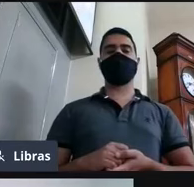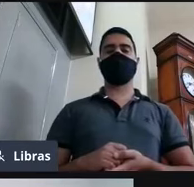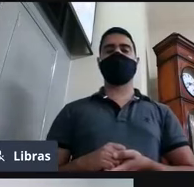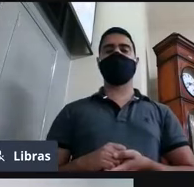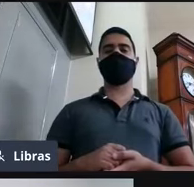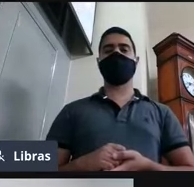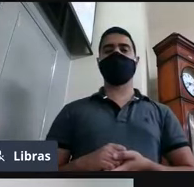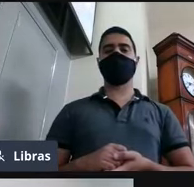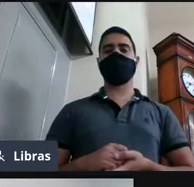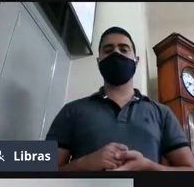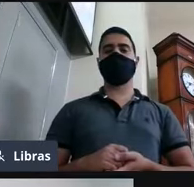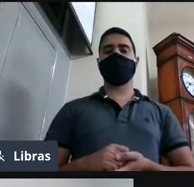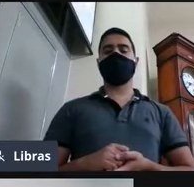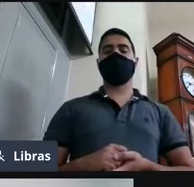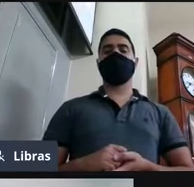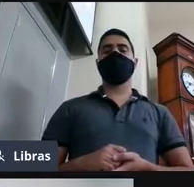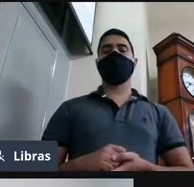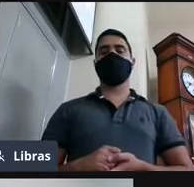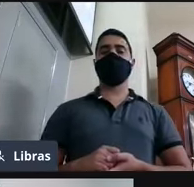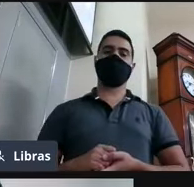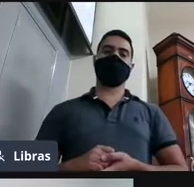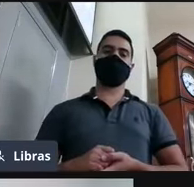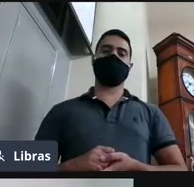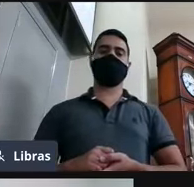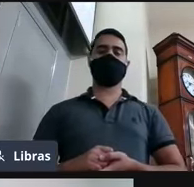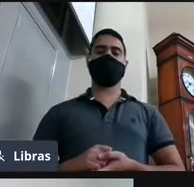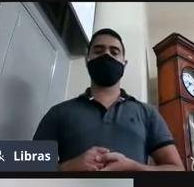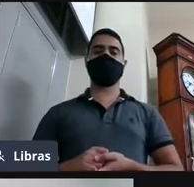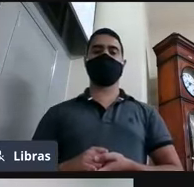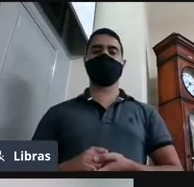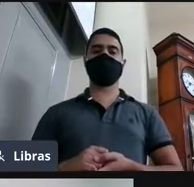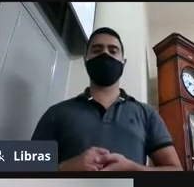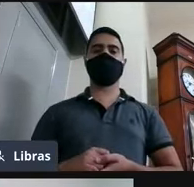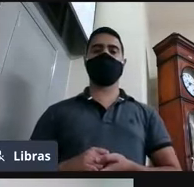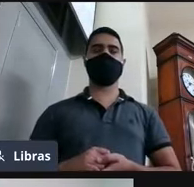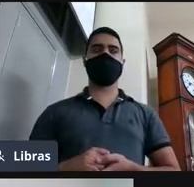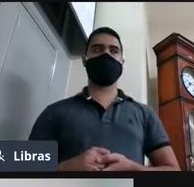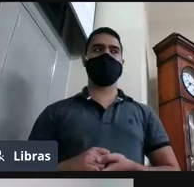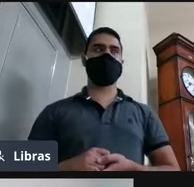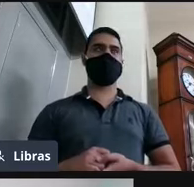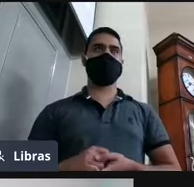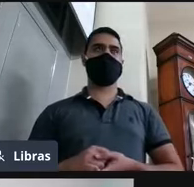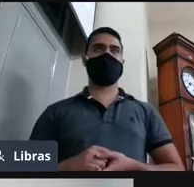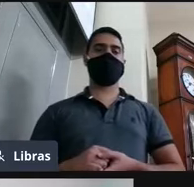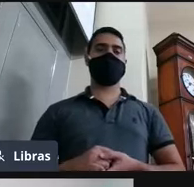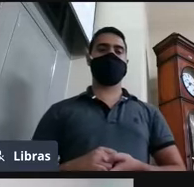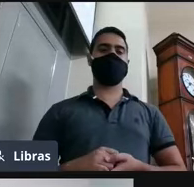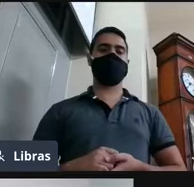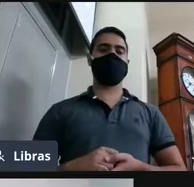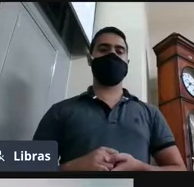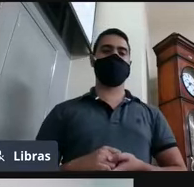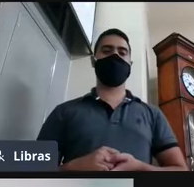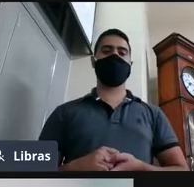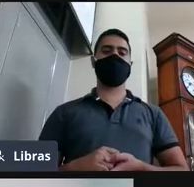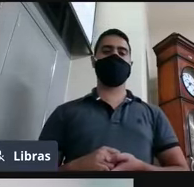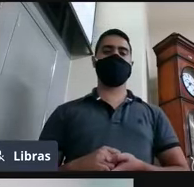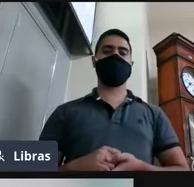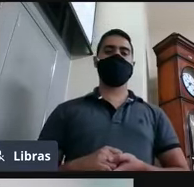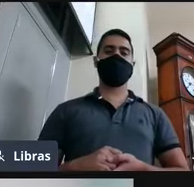a administração atual, para os mesmos erros de 2019, 2020,